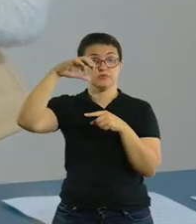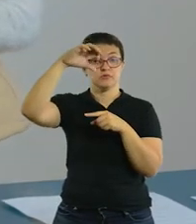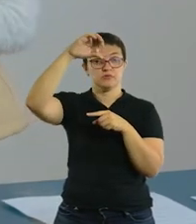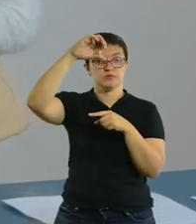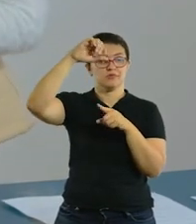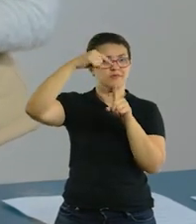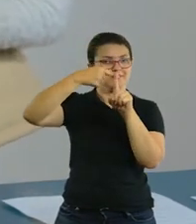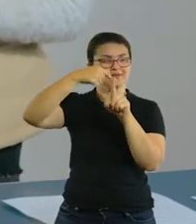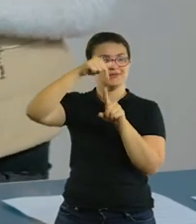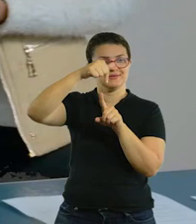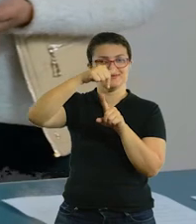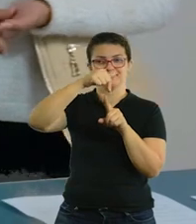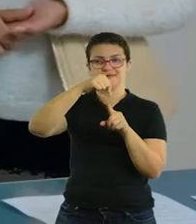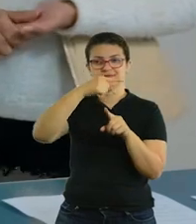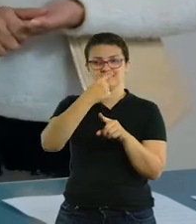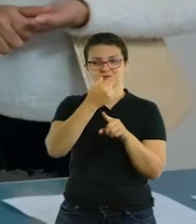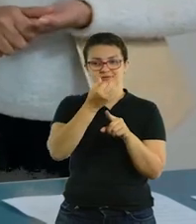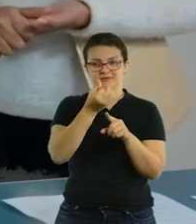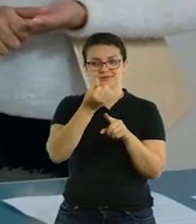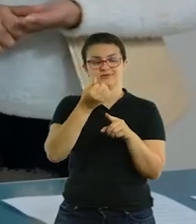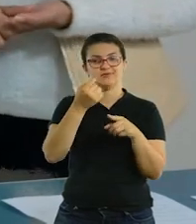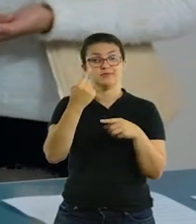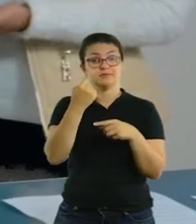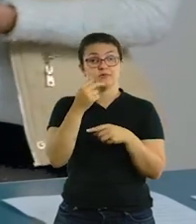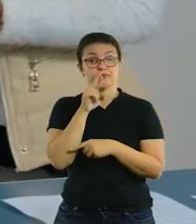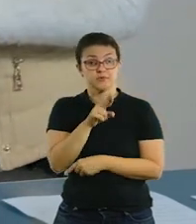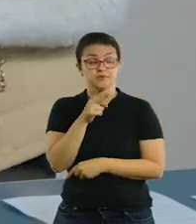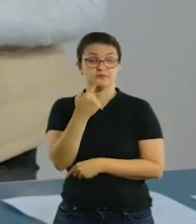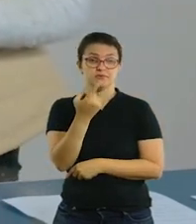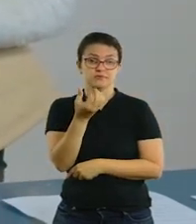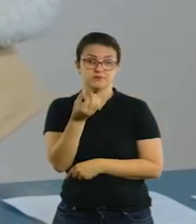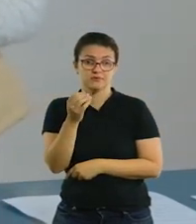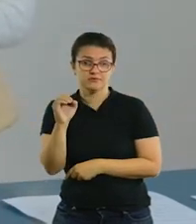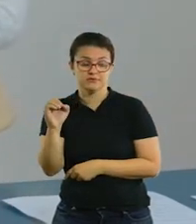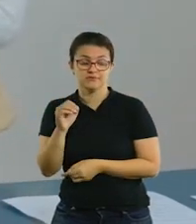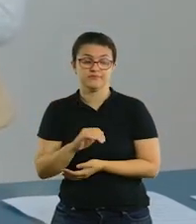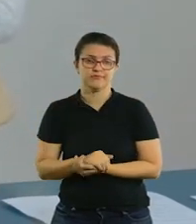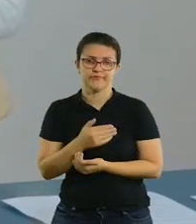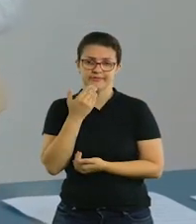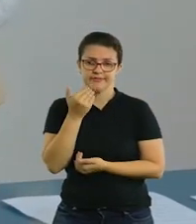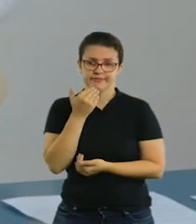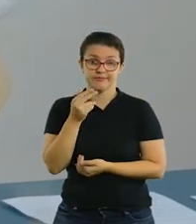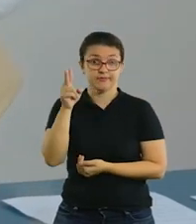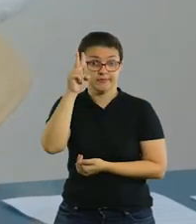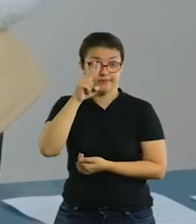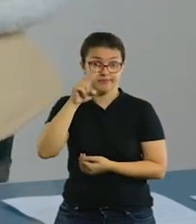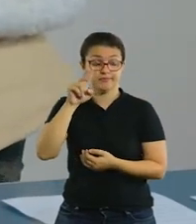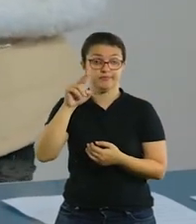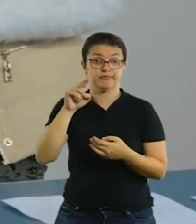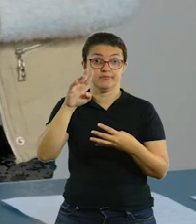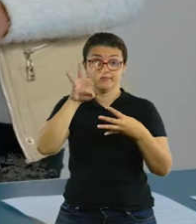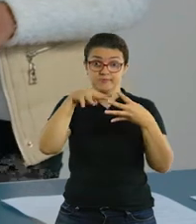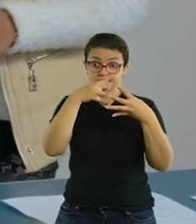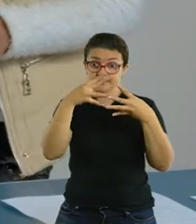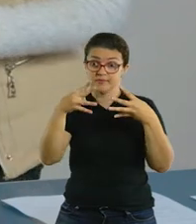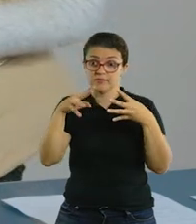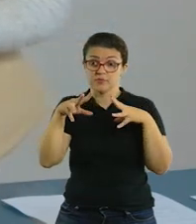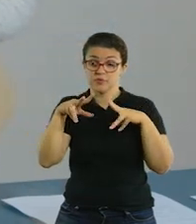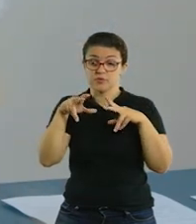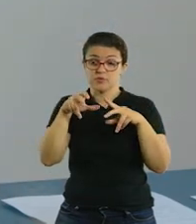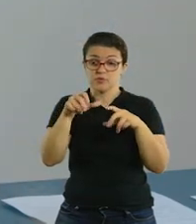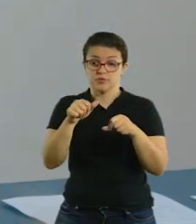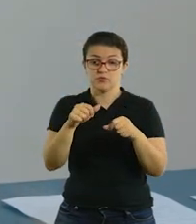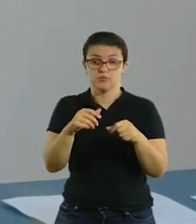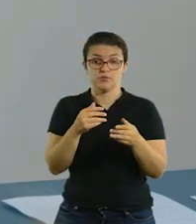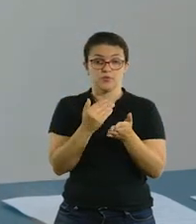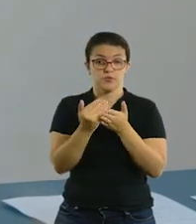acrescento os zeros. Então, a resposta é 1.600, tá bom? Lembrando que vocês precisam preencher os números da tabela inteira, tá bom? Então,